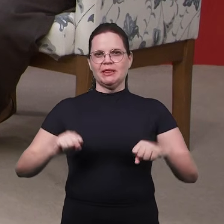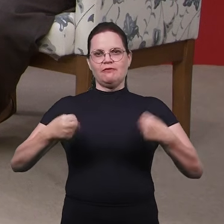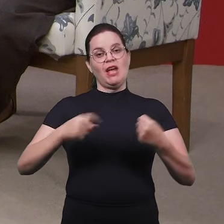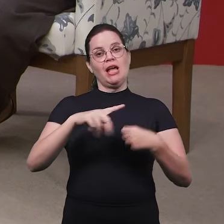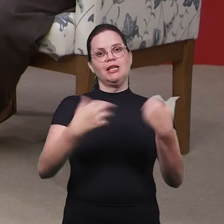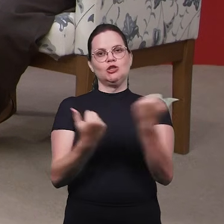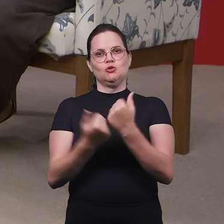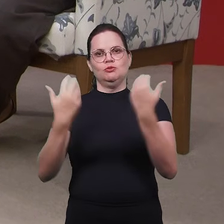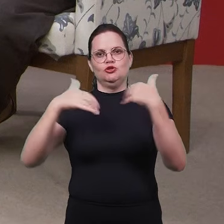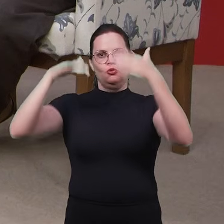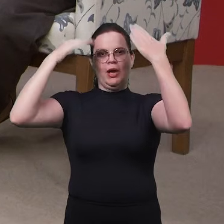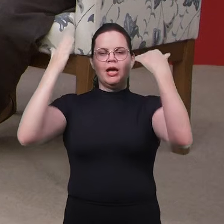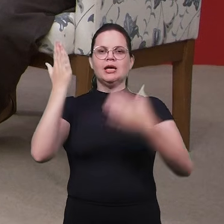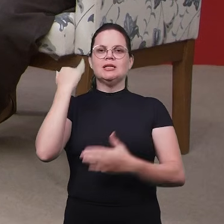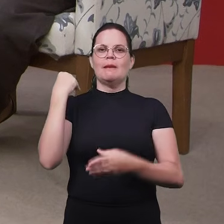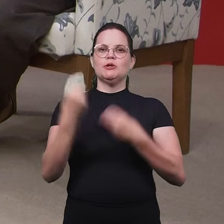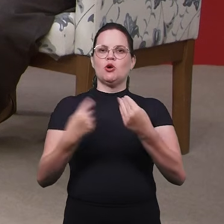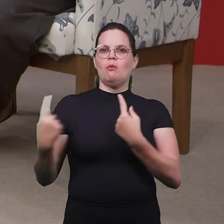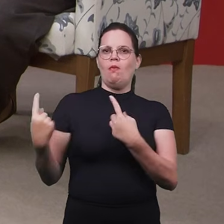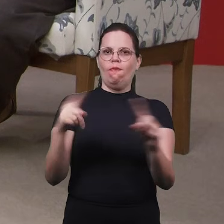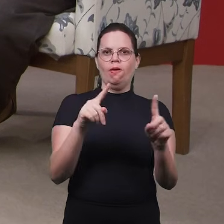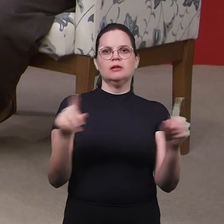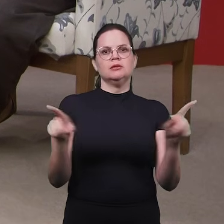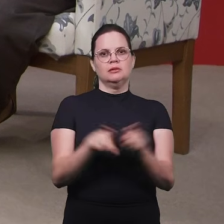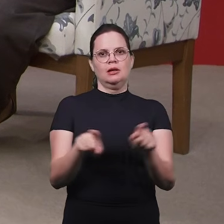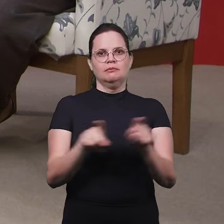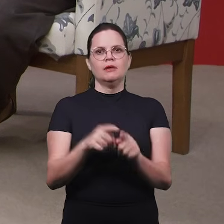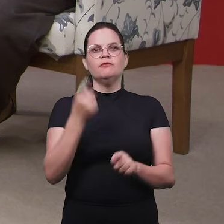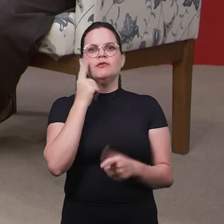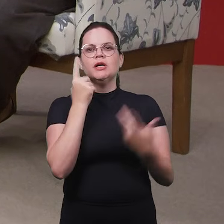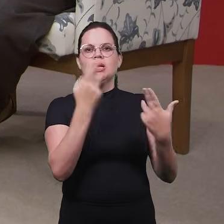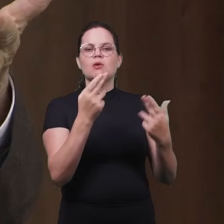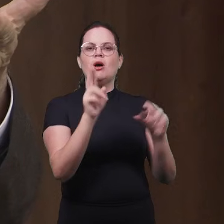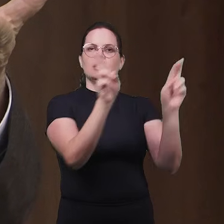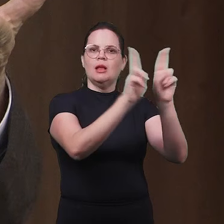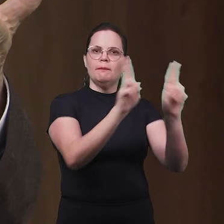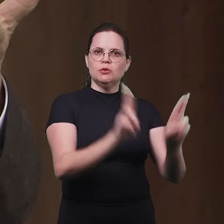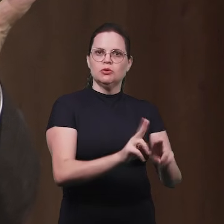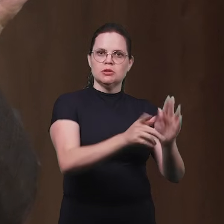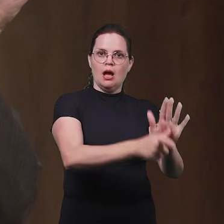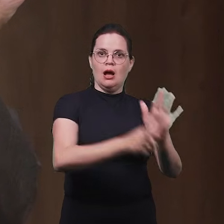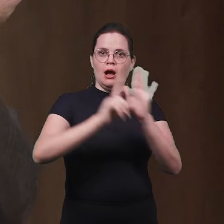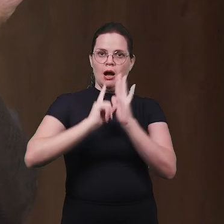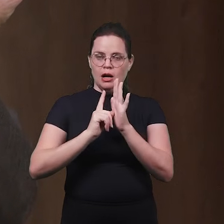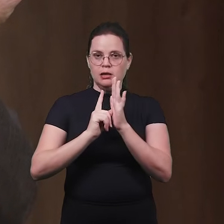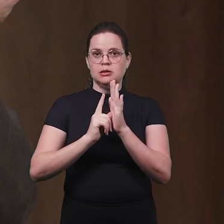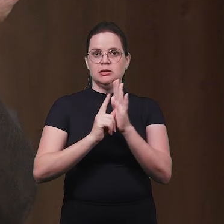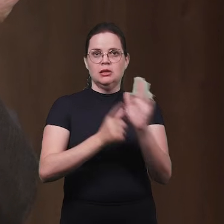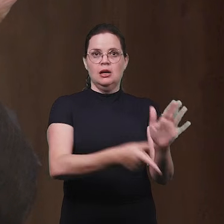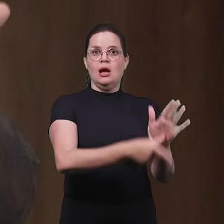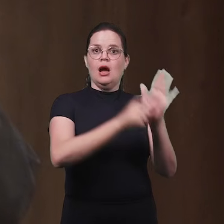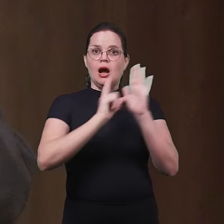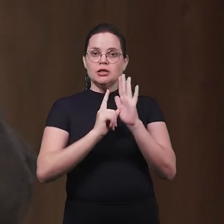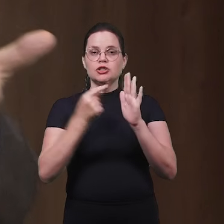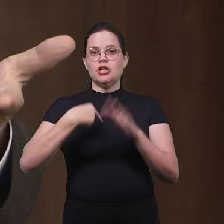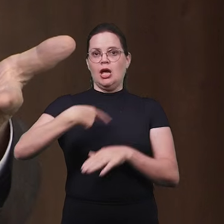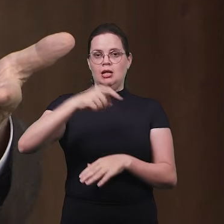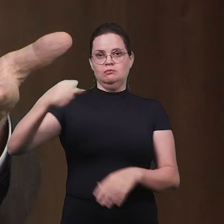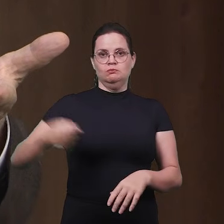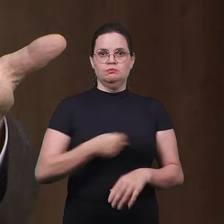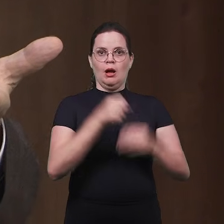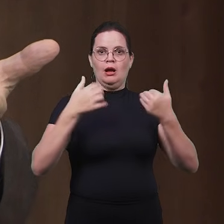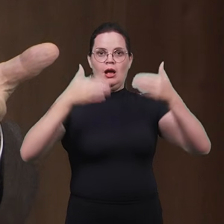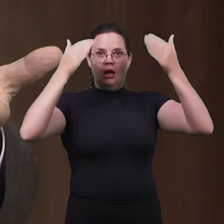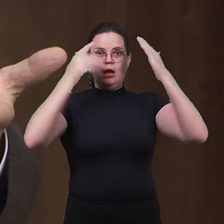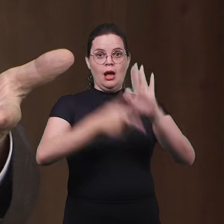defesa e também de ataque. Né? Para se ter ideia, Nabucodonosor, antes de assumir o reino, ele era um